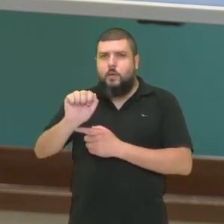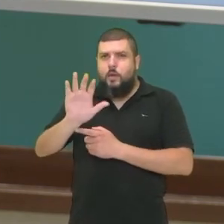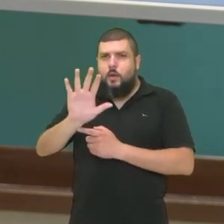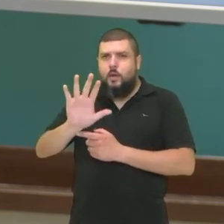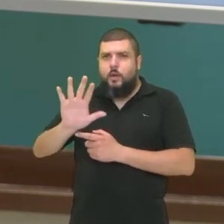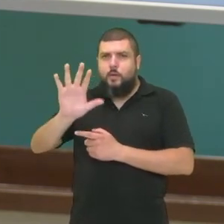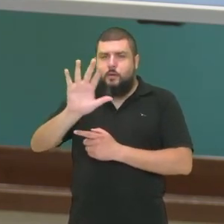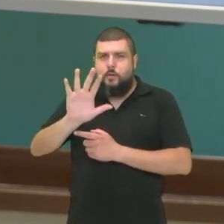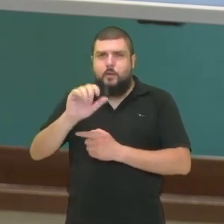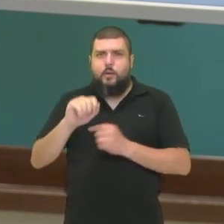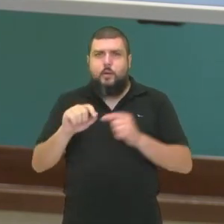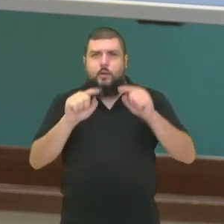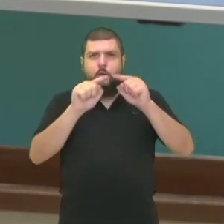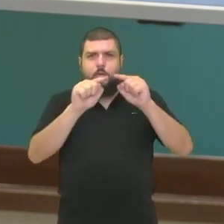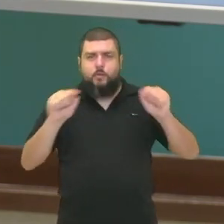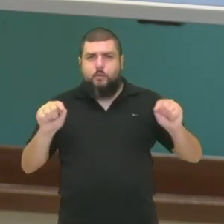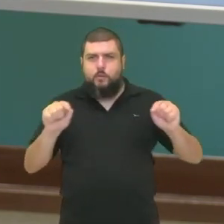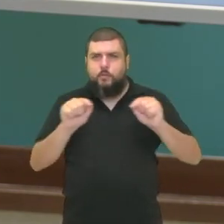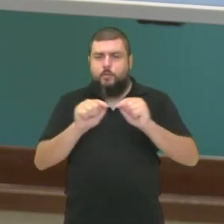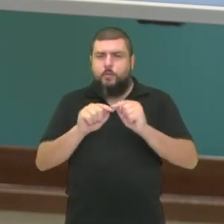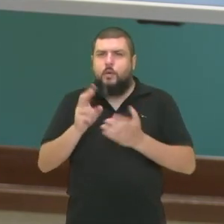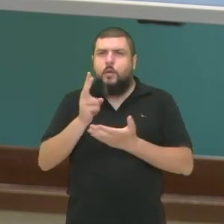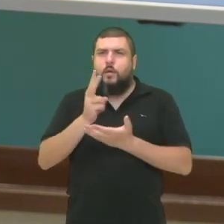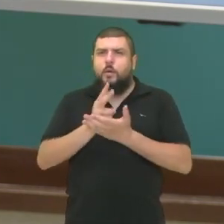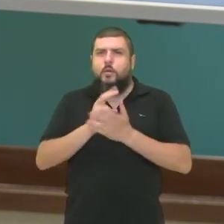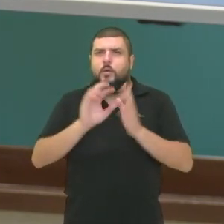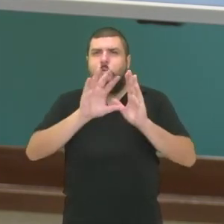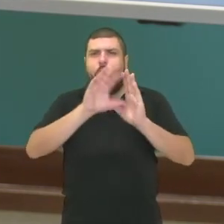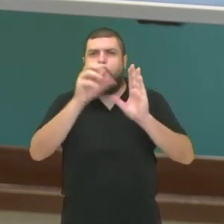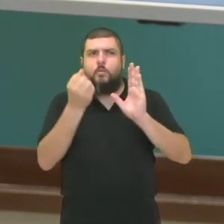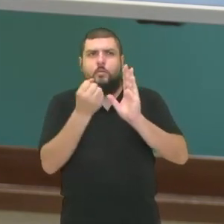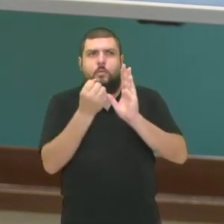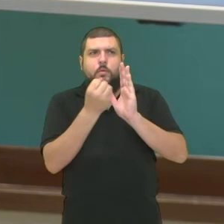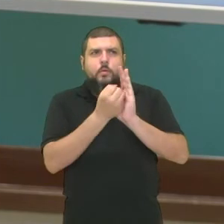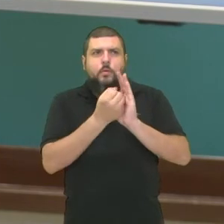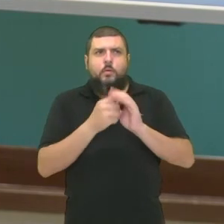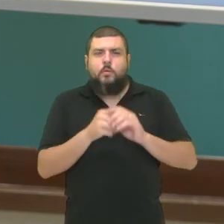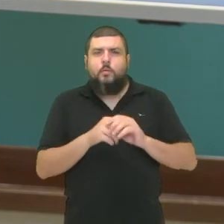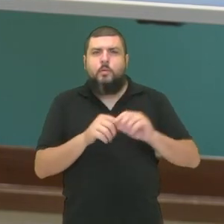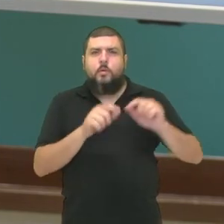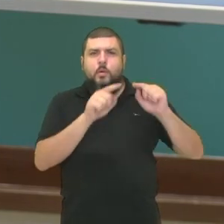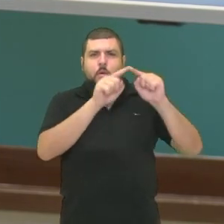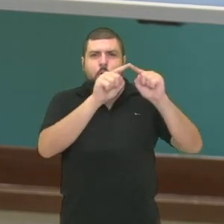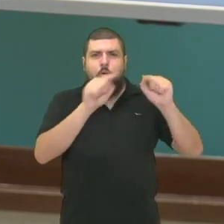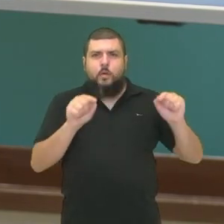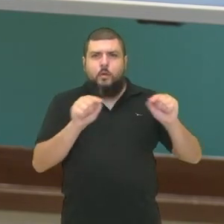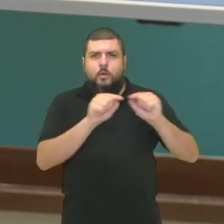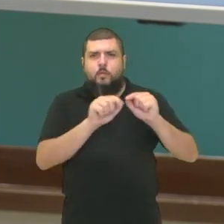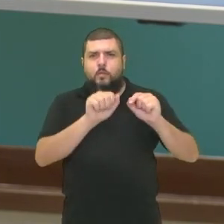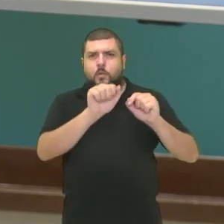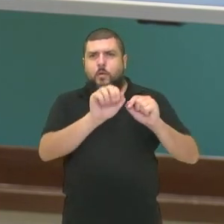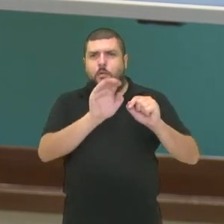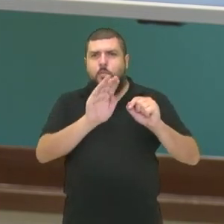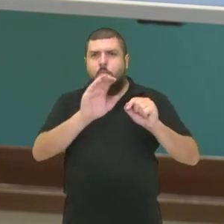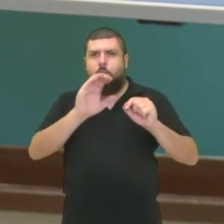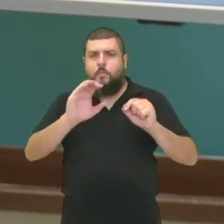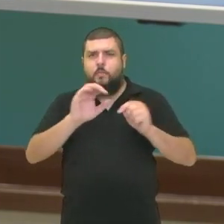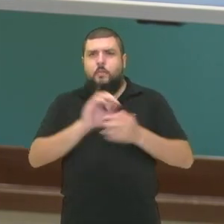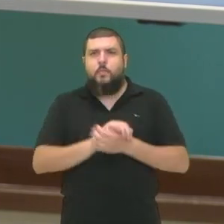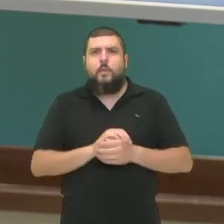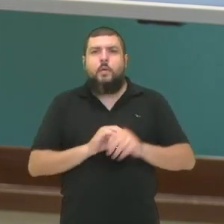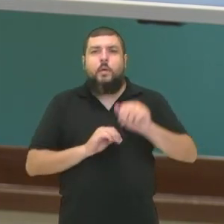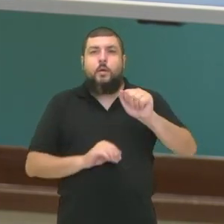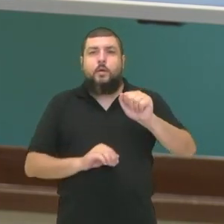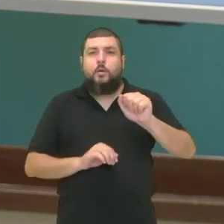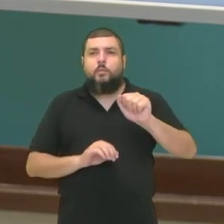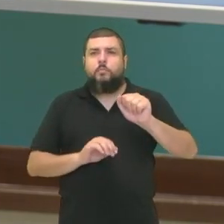gente quer falar o triângulo, ó, vai aparecer esse triângulozinho aqui com os vértices A, B e C, onde o A é esse, o B é esse e o